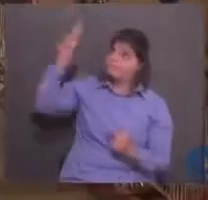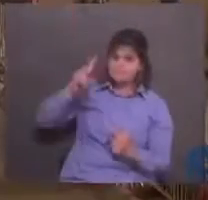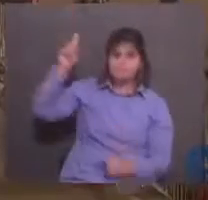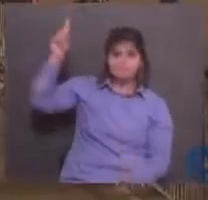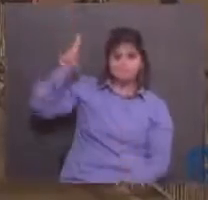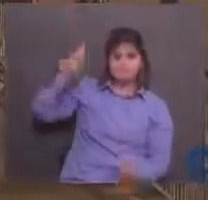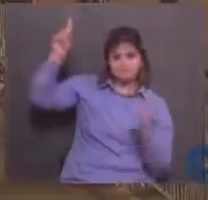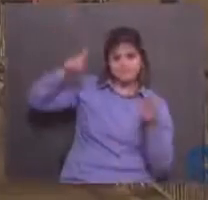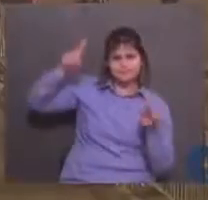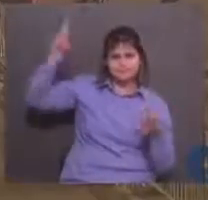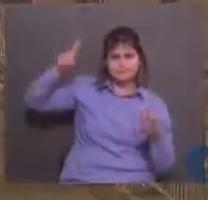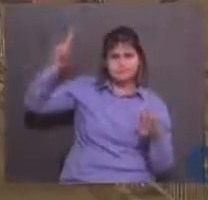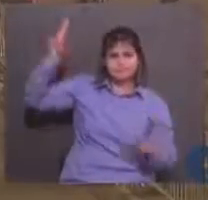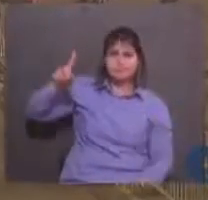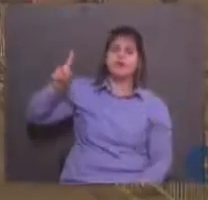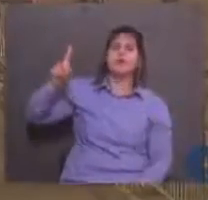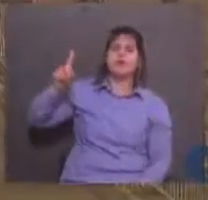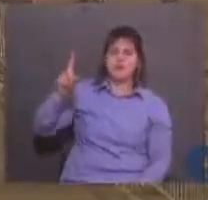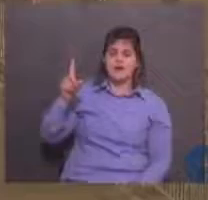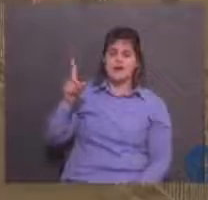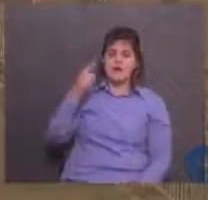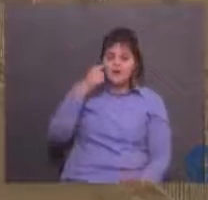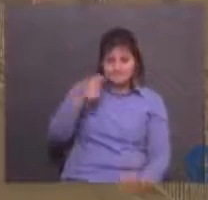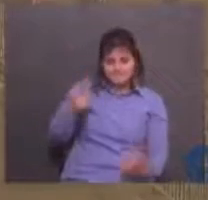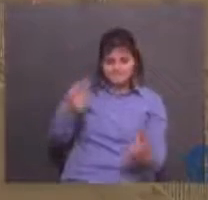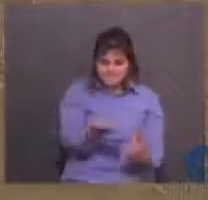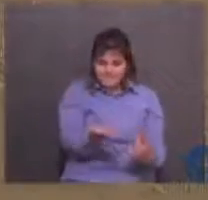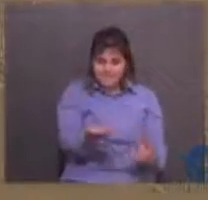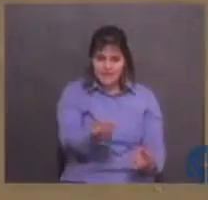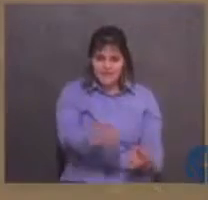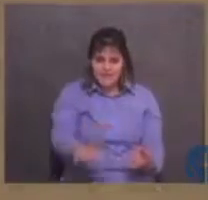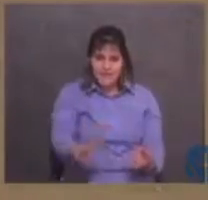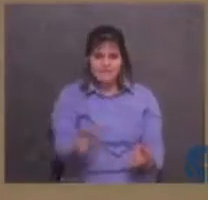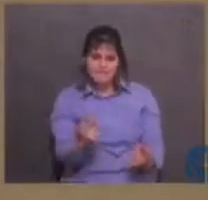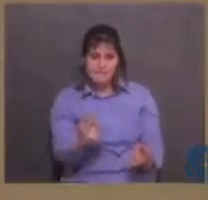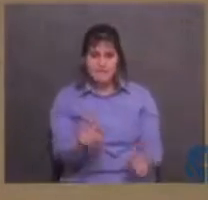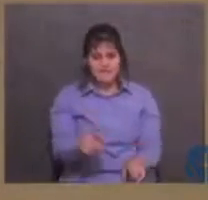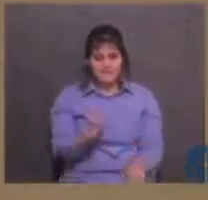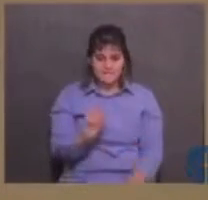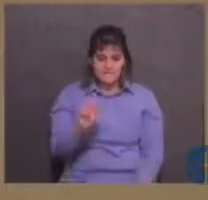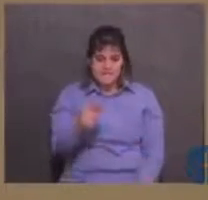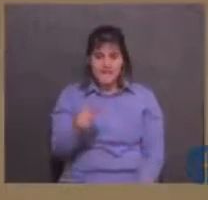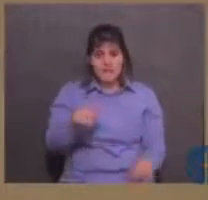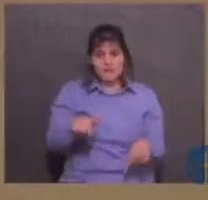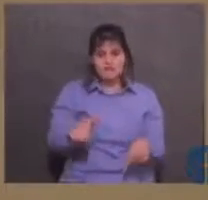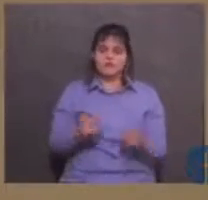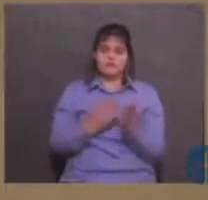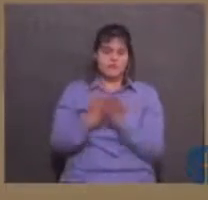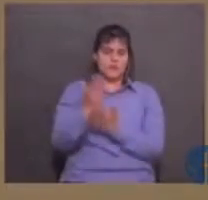de fé para os pequenos videntes e continua a sê-lo para nós hoje.